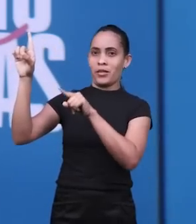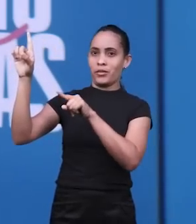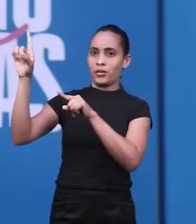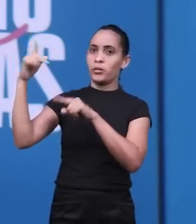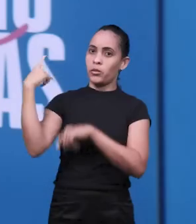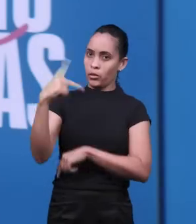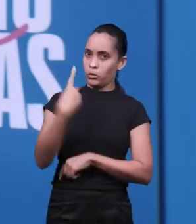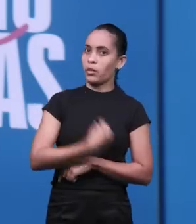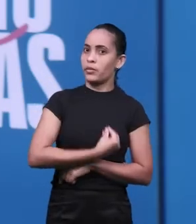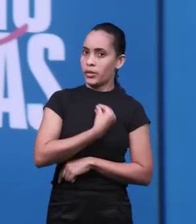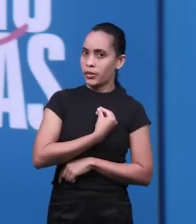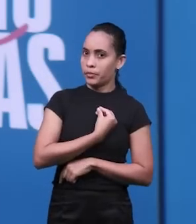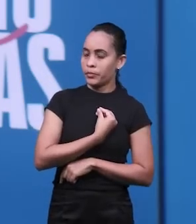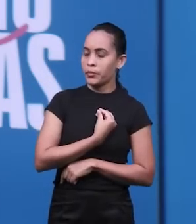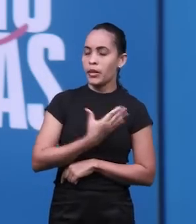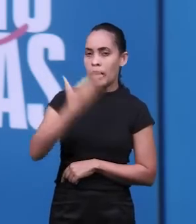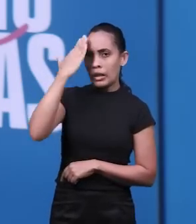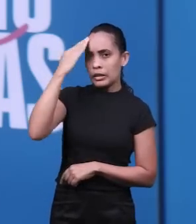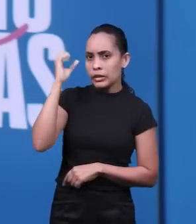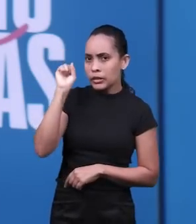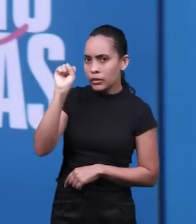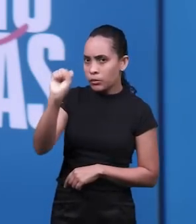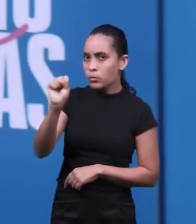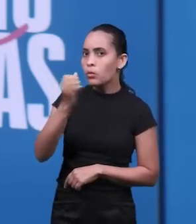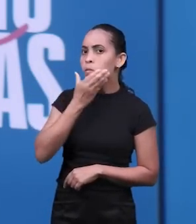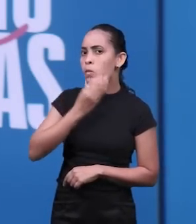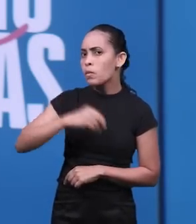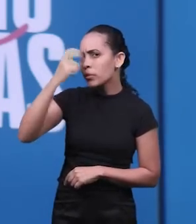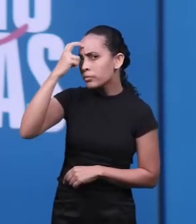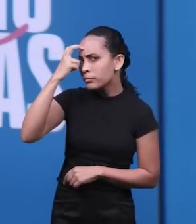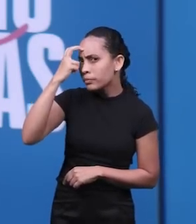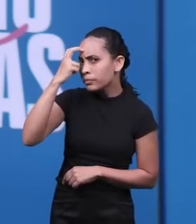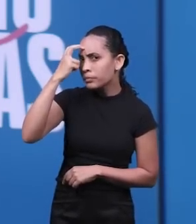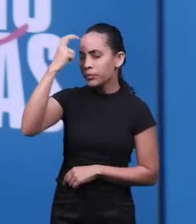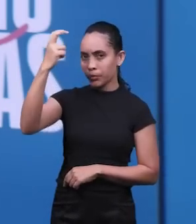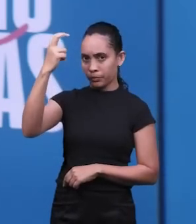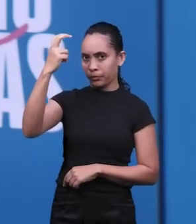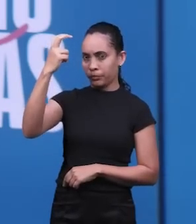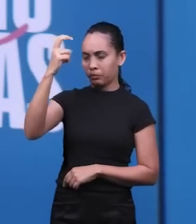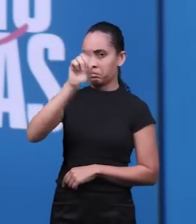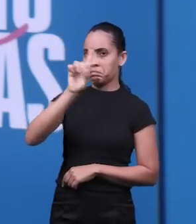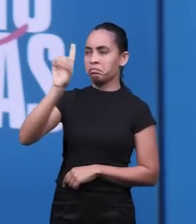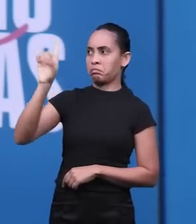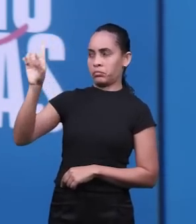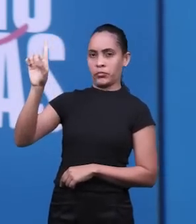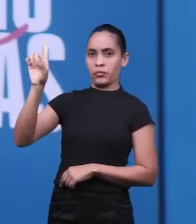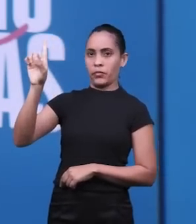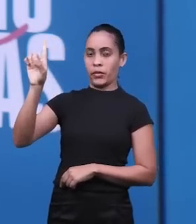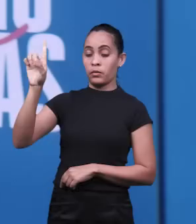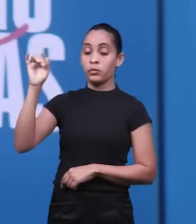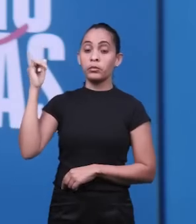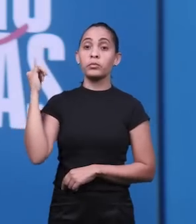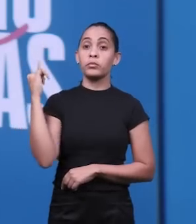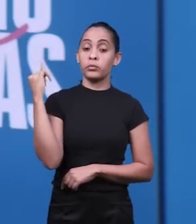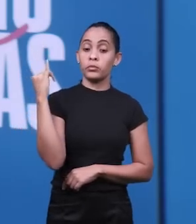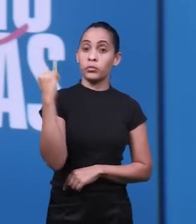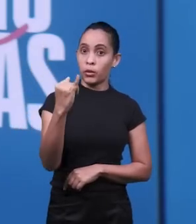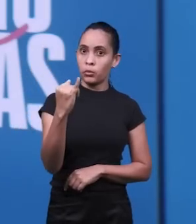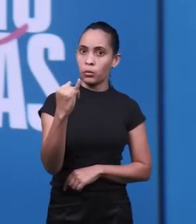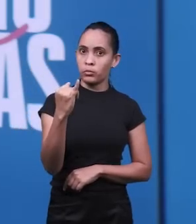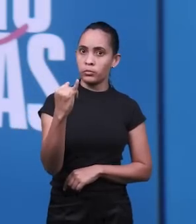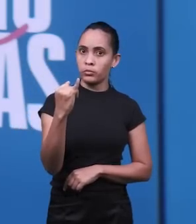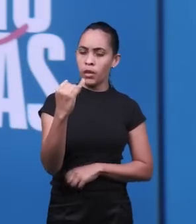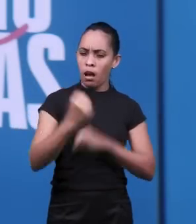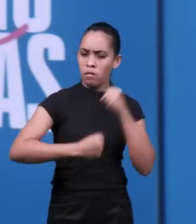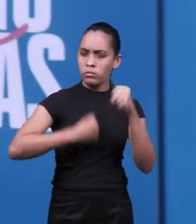de vocês. Salomão, um dos homens mais sábios, olha que palavra de Salomão: não é o do ligeiro